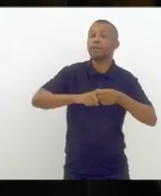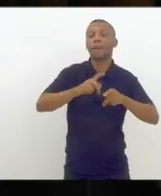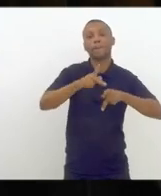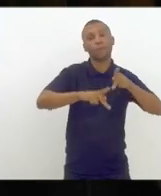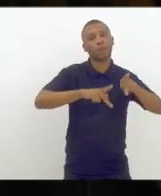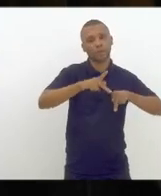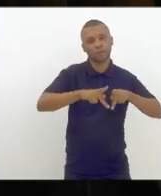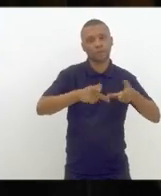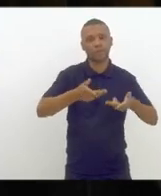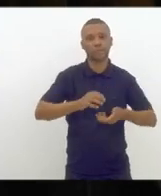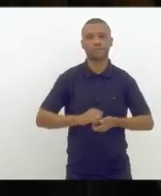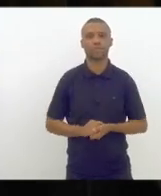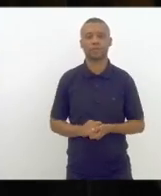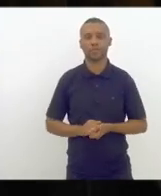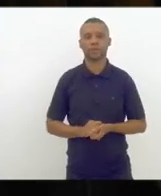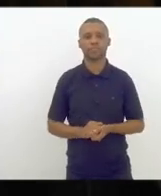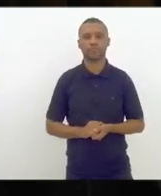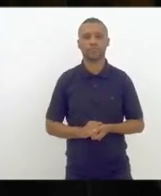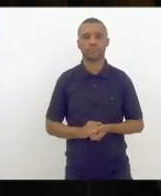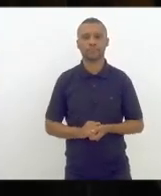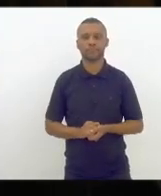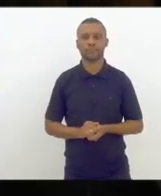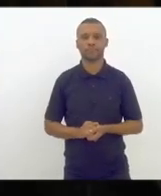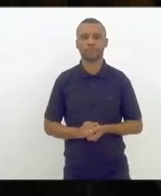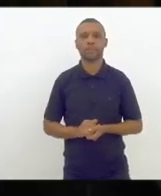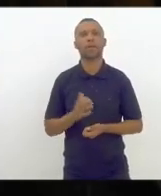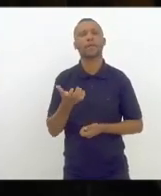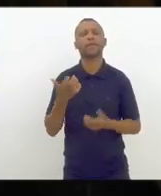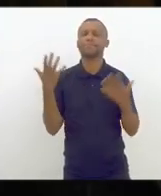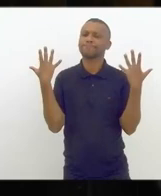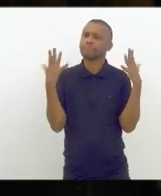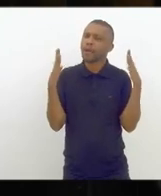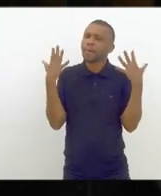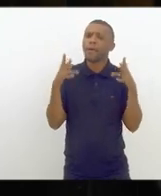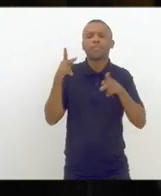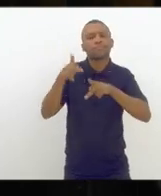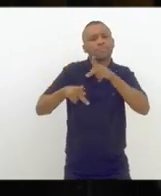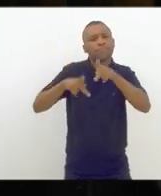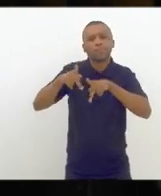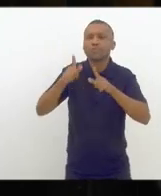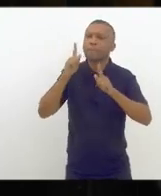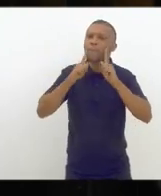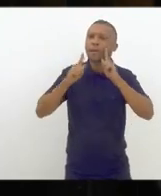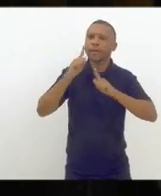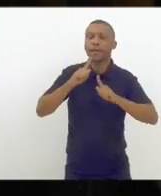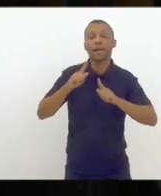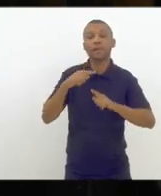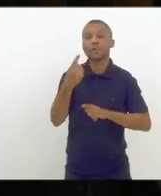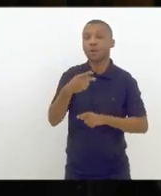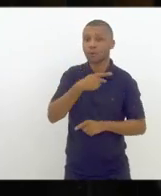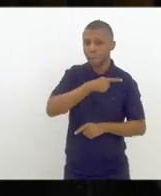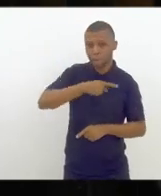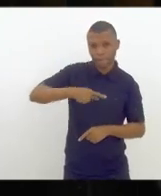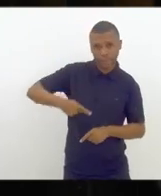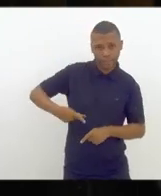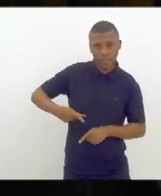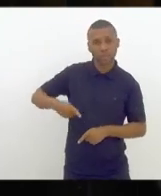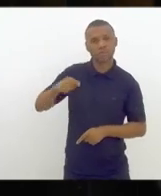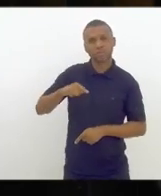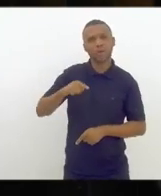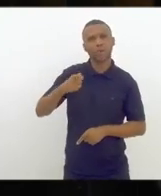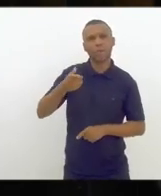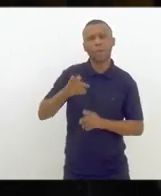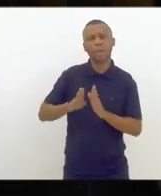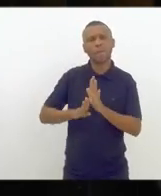prestados. E queria aqui parabenizar a população maricaense, que o nosso presidente foi o